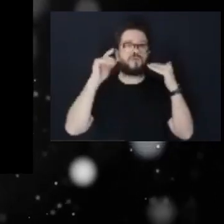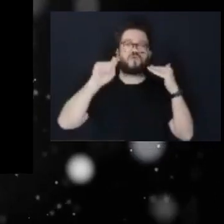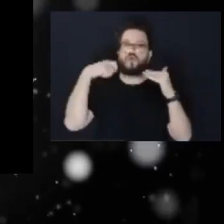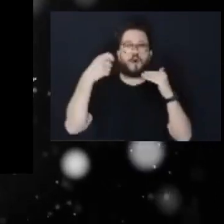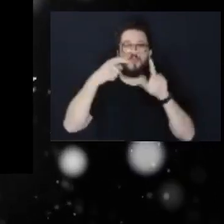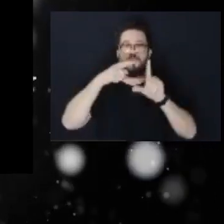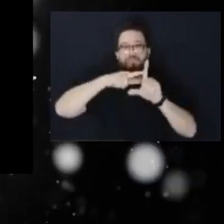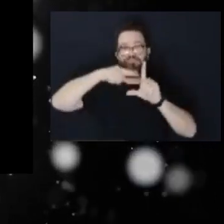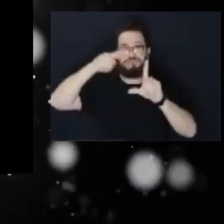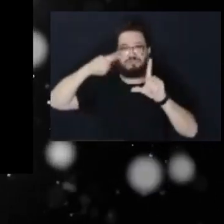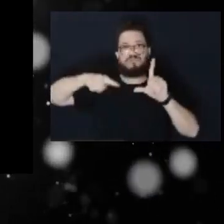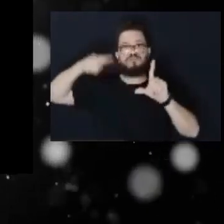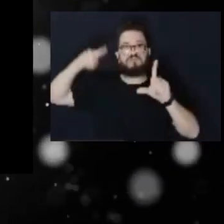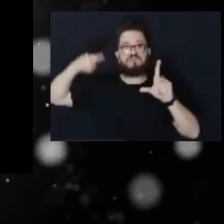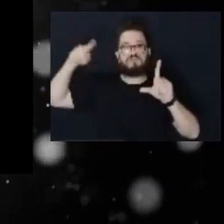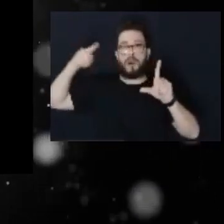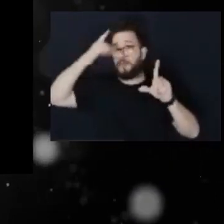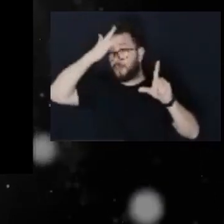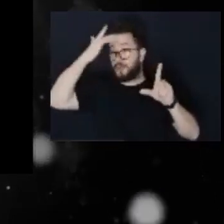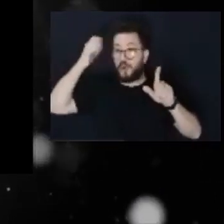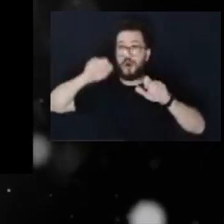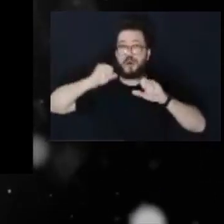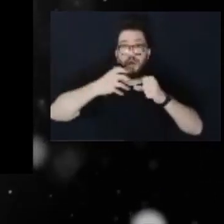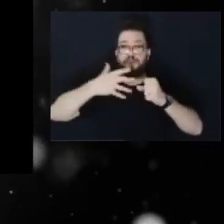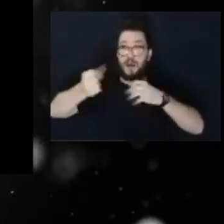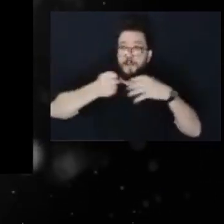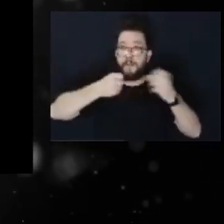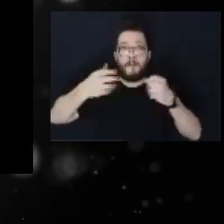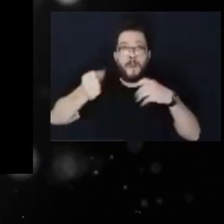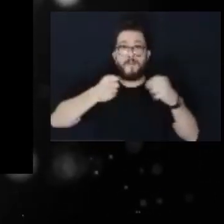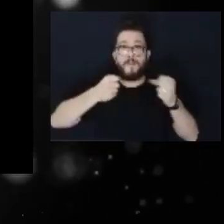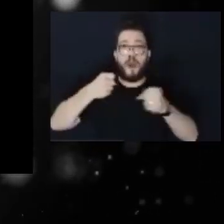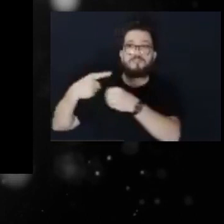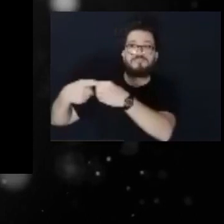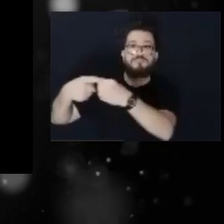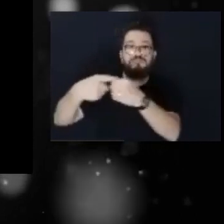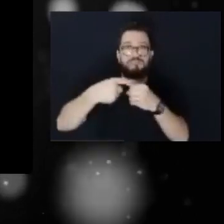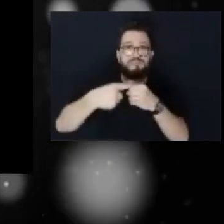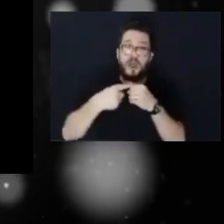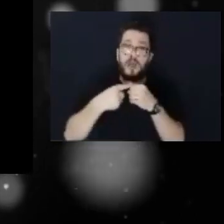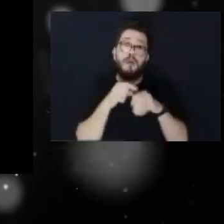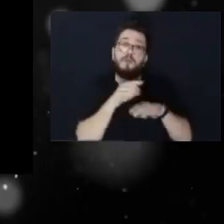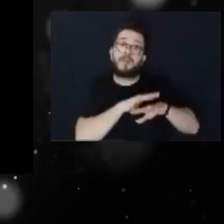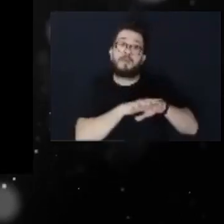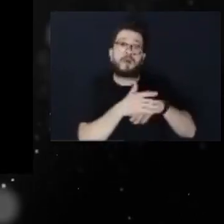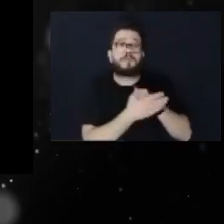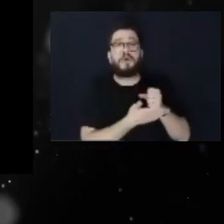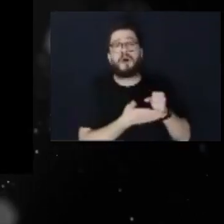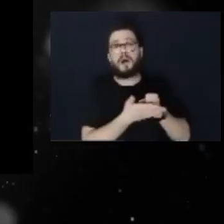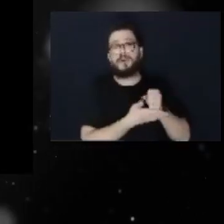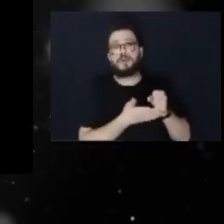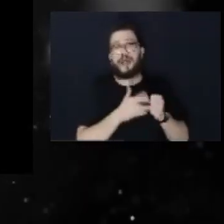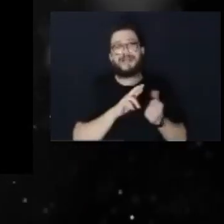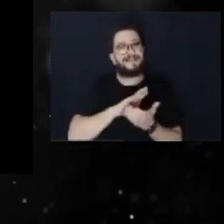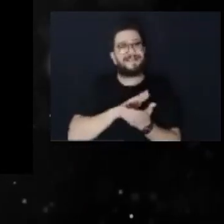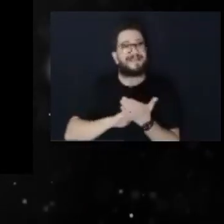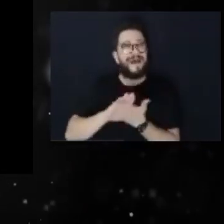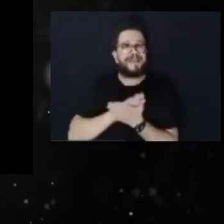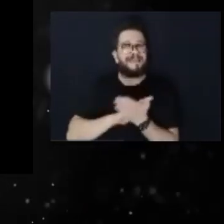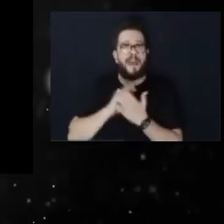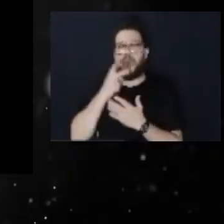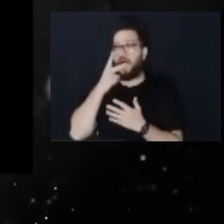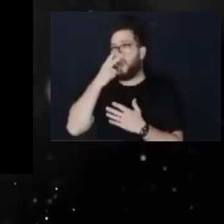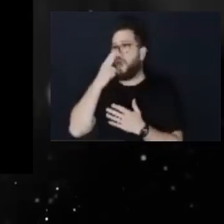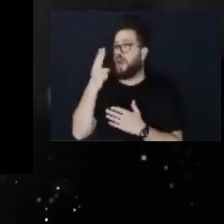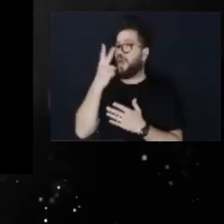de contaminação de cada cidade. Então, é matemática básica, não é achismo e muito menos